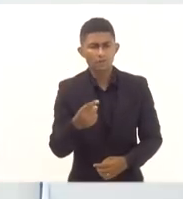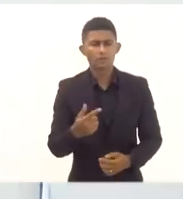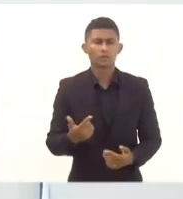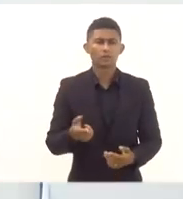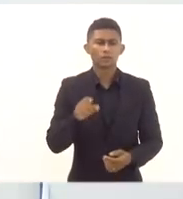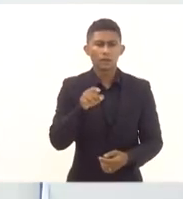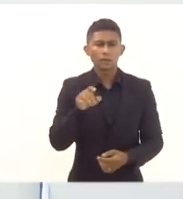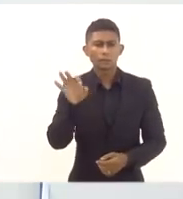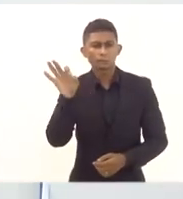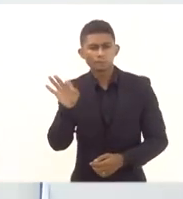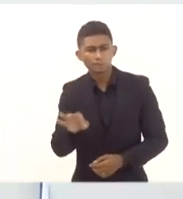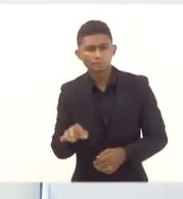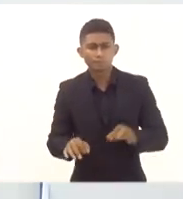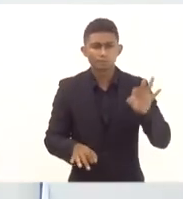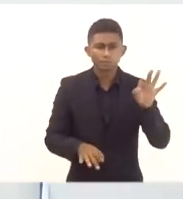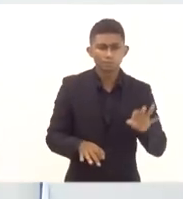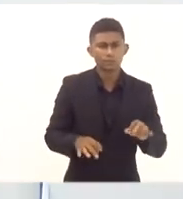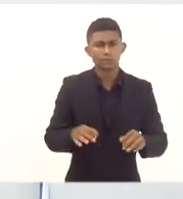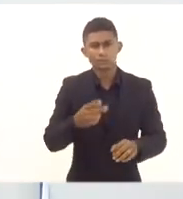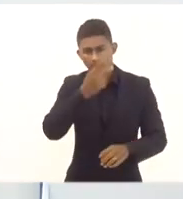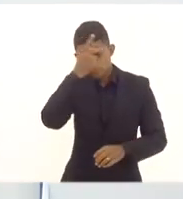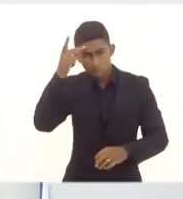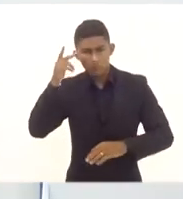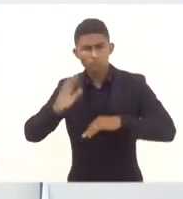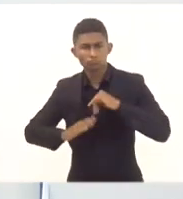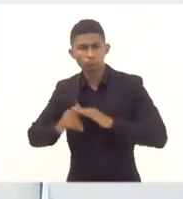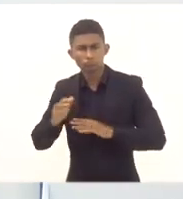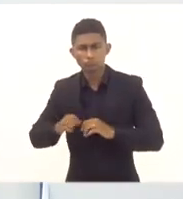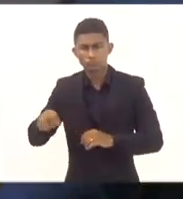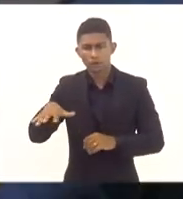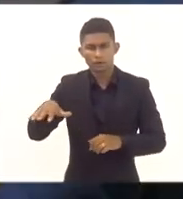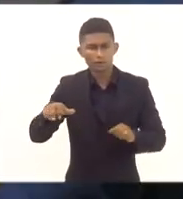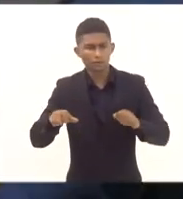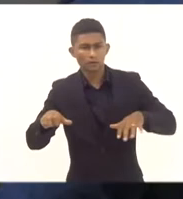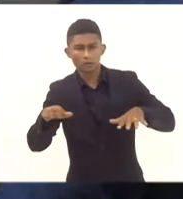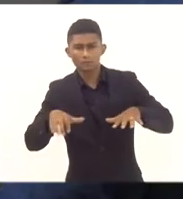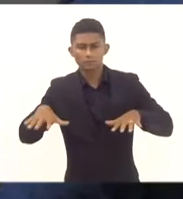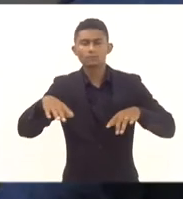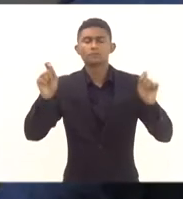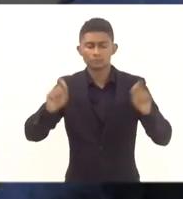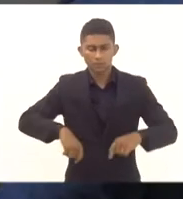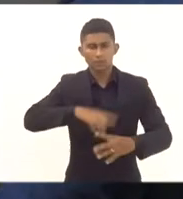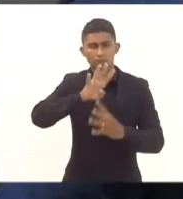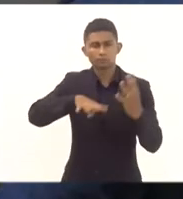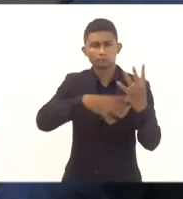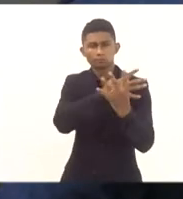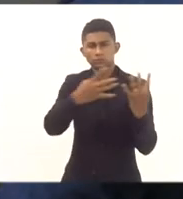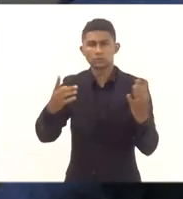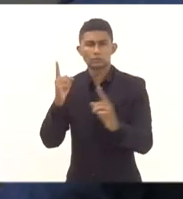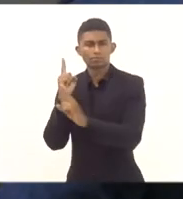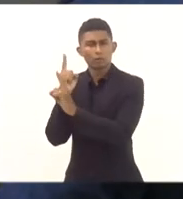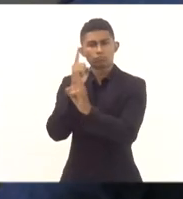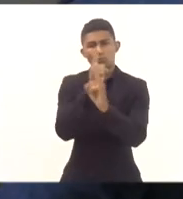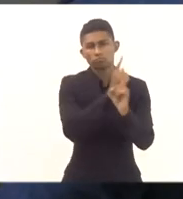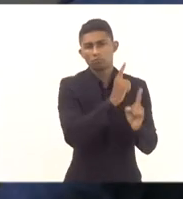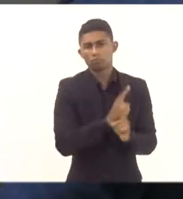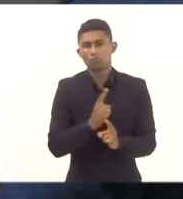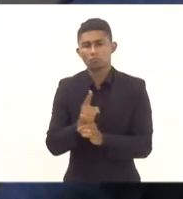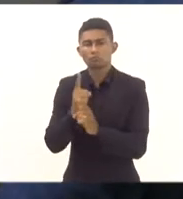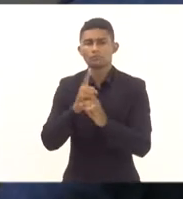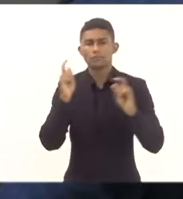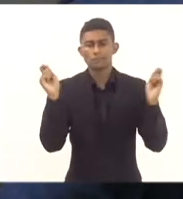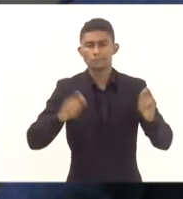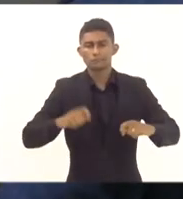percentualmente em trabalhar sem Face dado a gente diversas maneiras para a gente a gente consegue atender